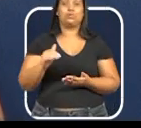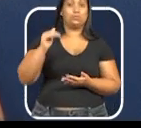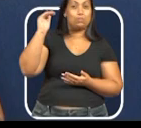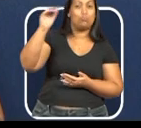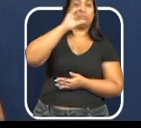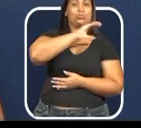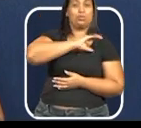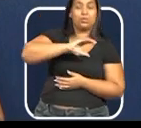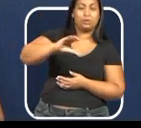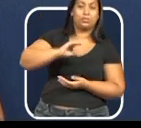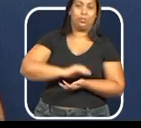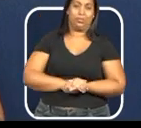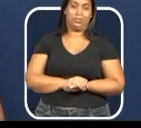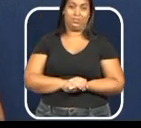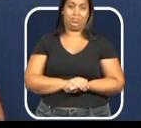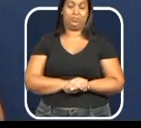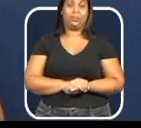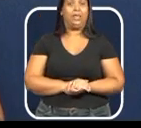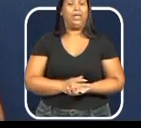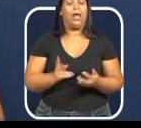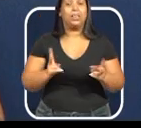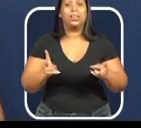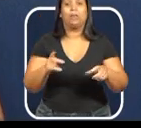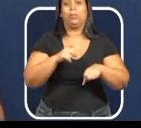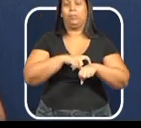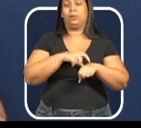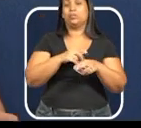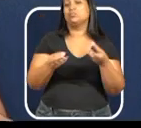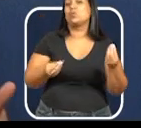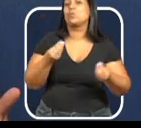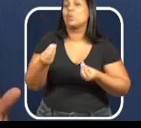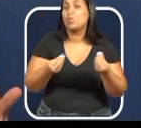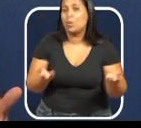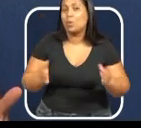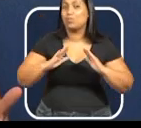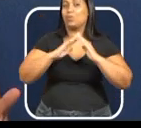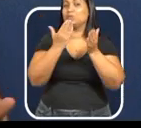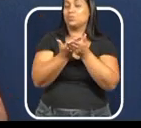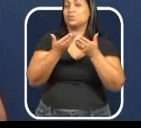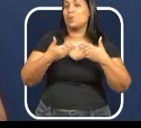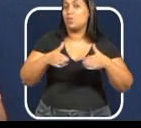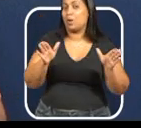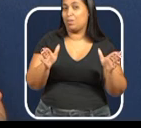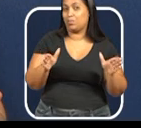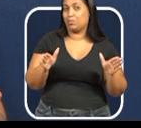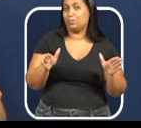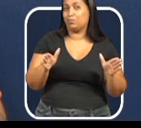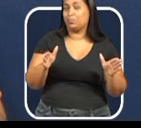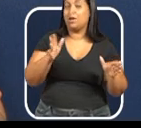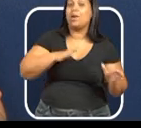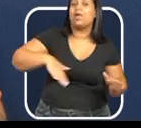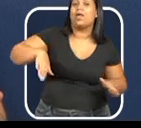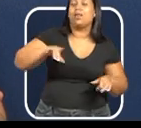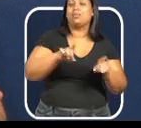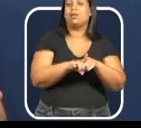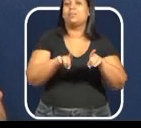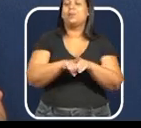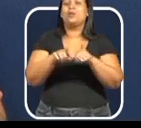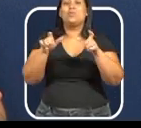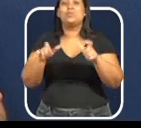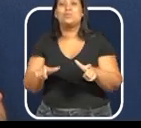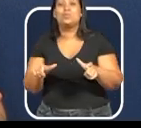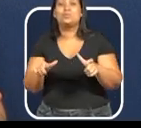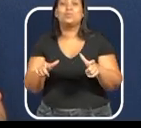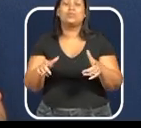supervisores, coordenadores. E, ao mesmo tempo, como é que eu abro essa escola para que ela seja também um